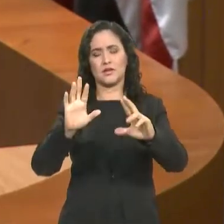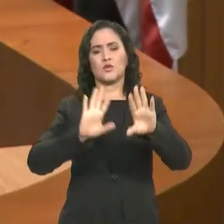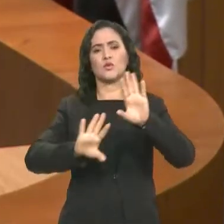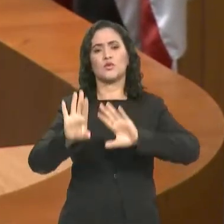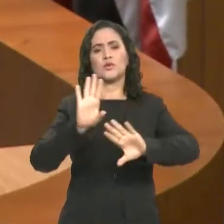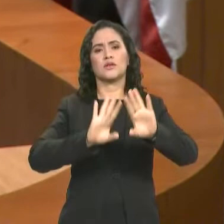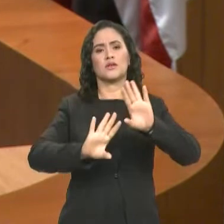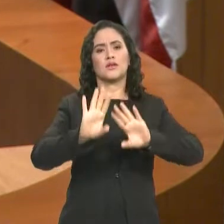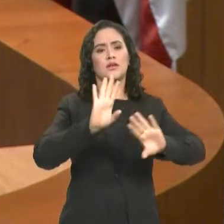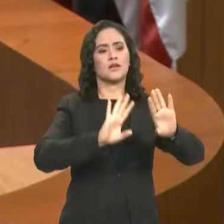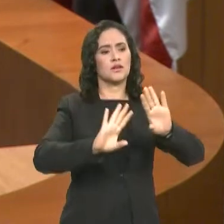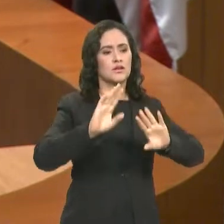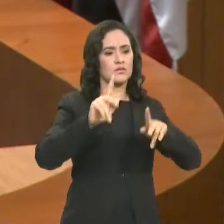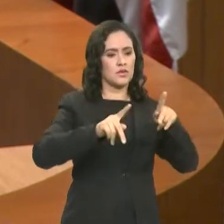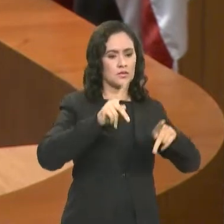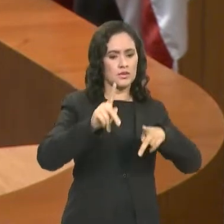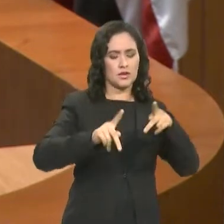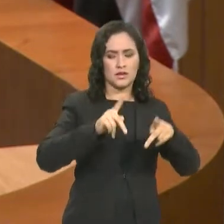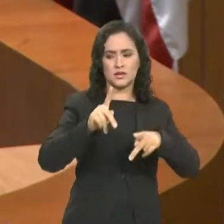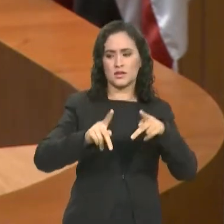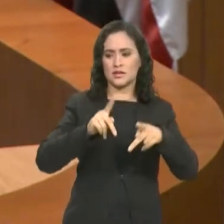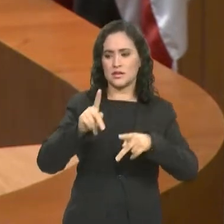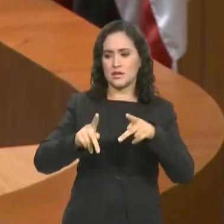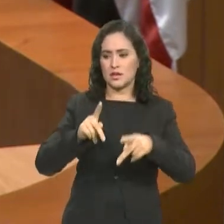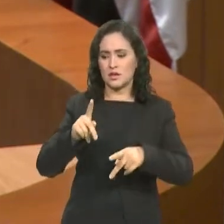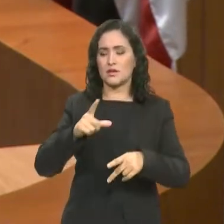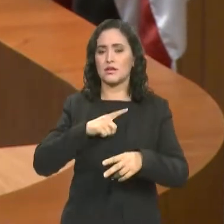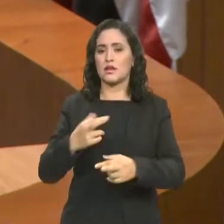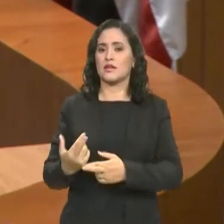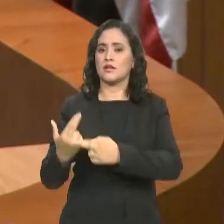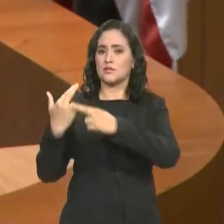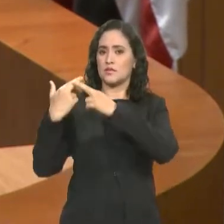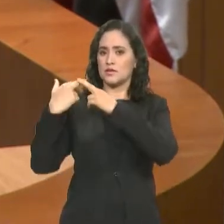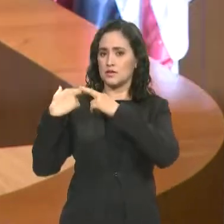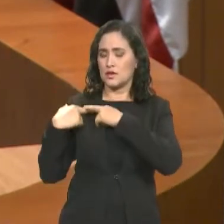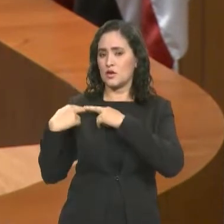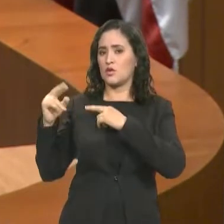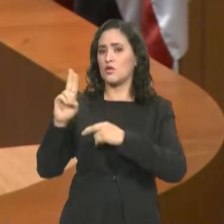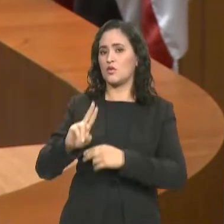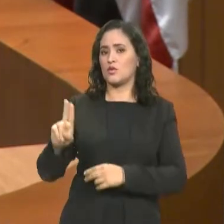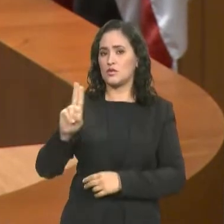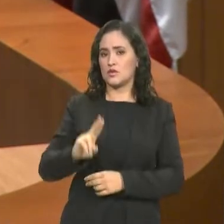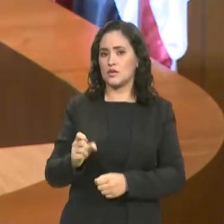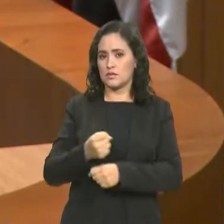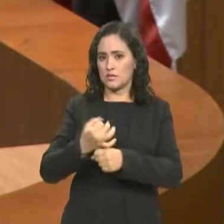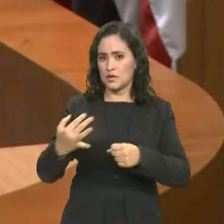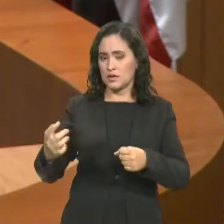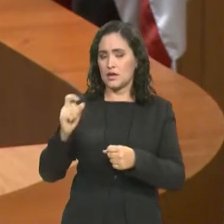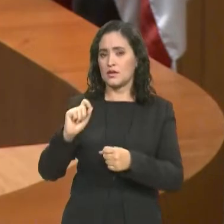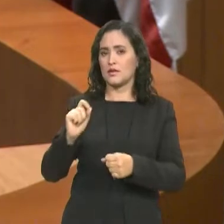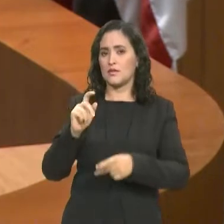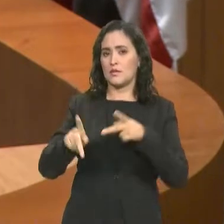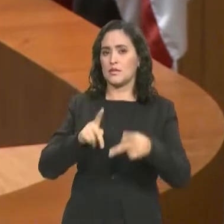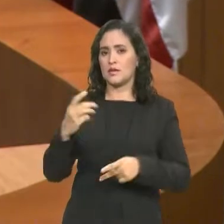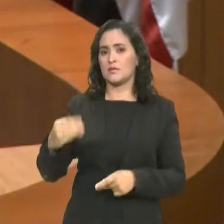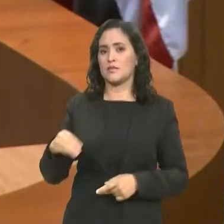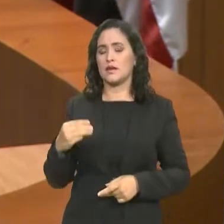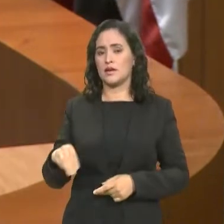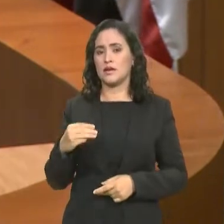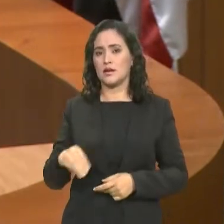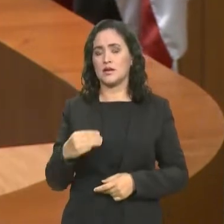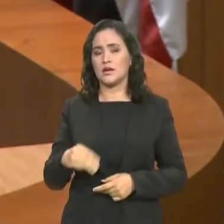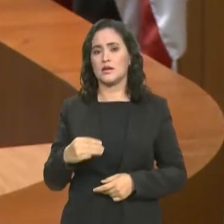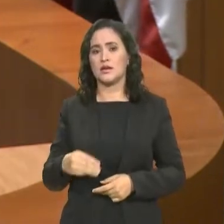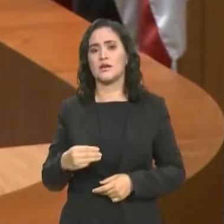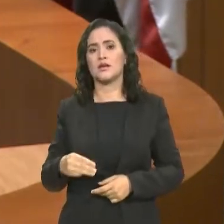com responsabilidade, utilizando este mandato que o povo do Maranhão acaba de renovar para cuidar dos interesses do